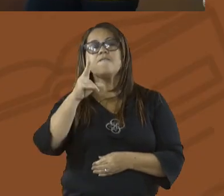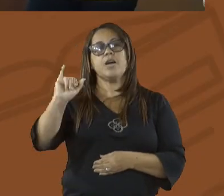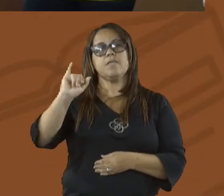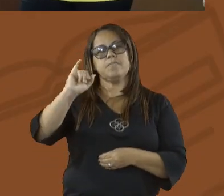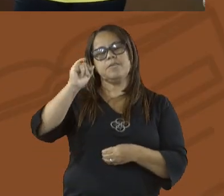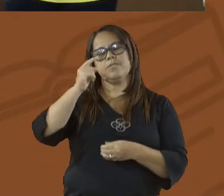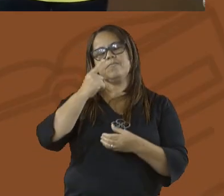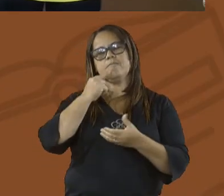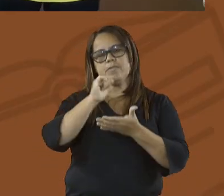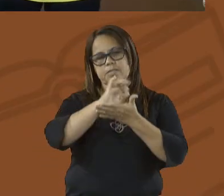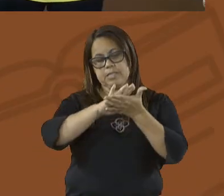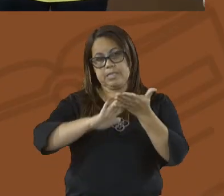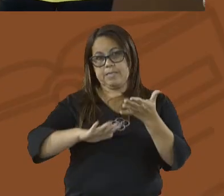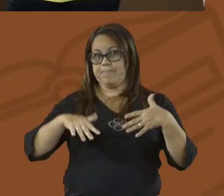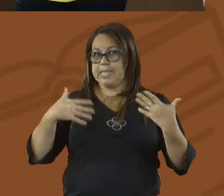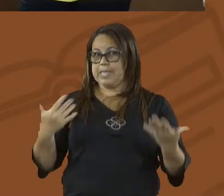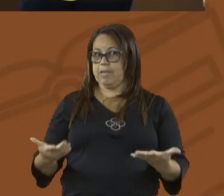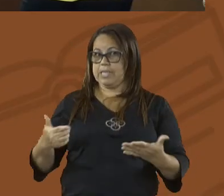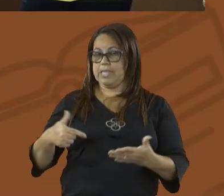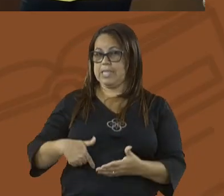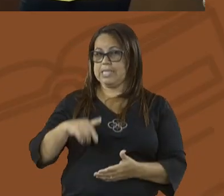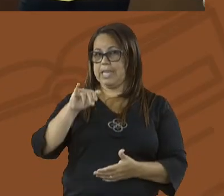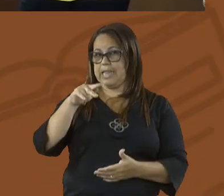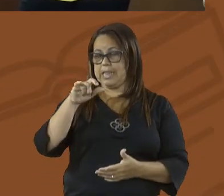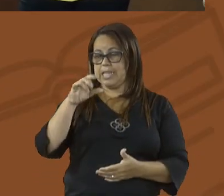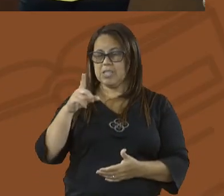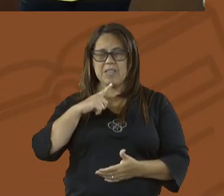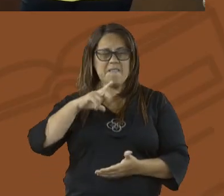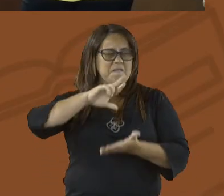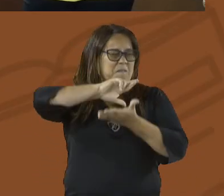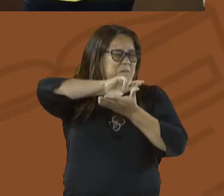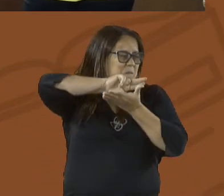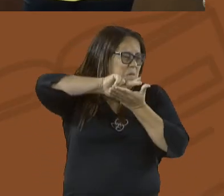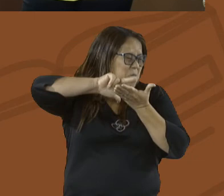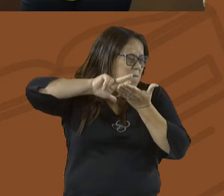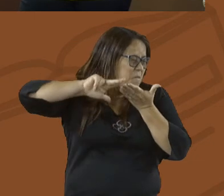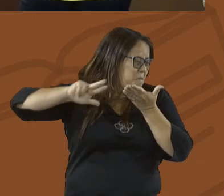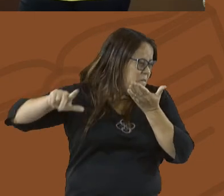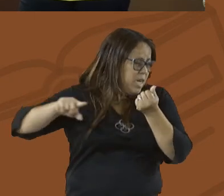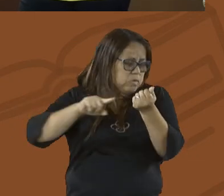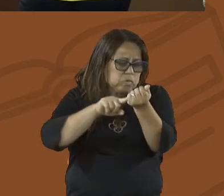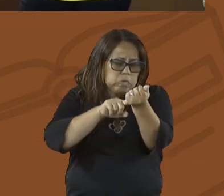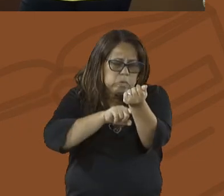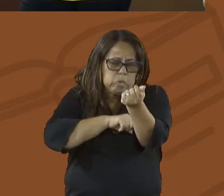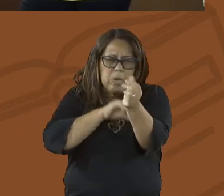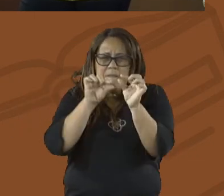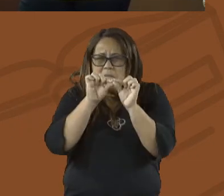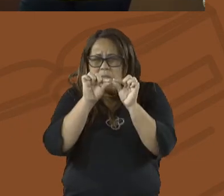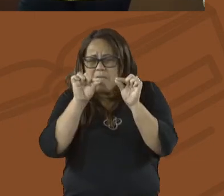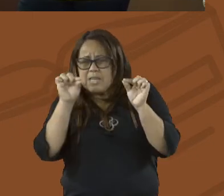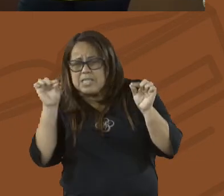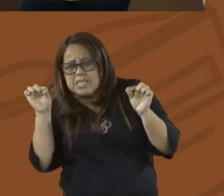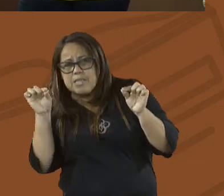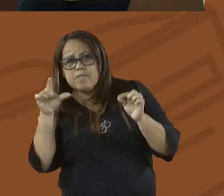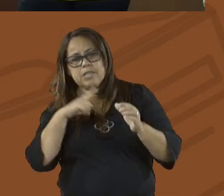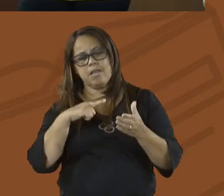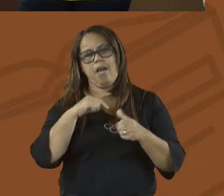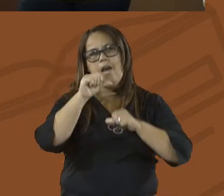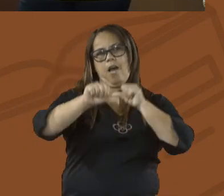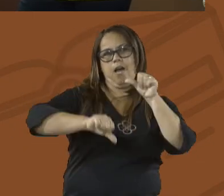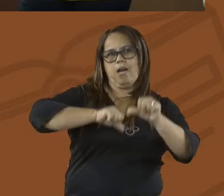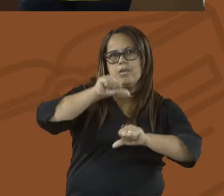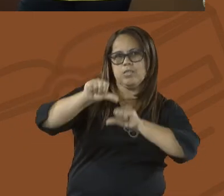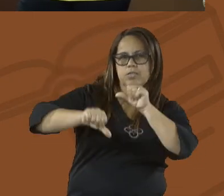ó, no intestino delgado, gente, a gente vai ter vários vasos capilares, aqueles bem fininhos. E aí vai ter a troca,